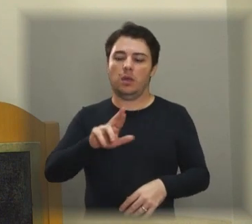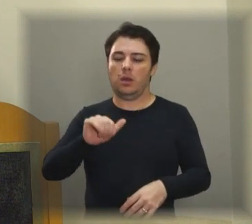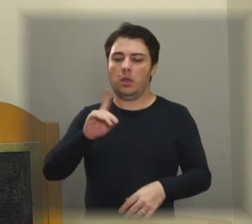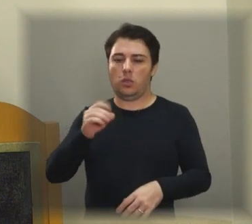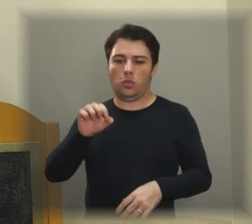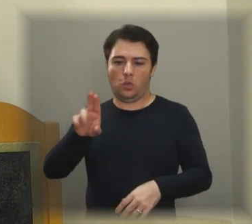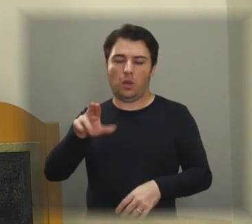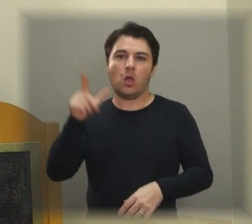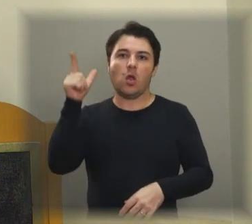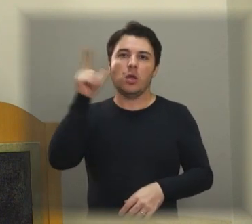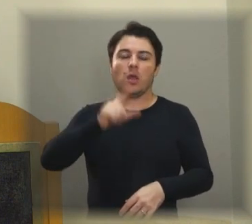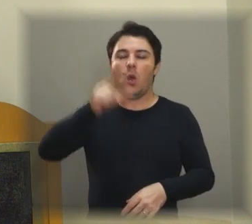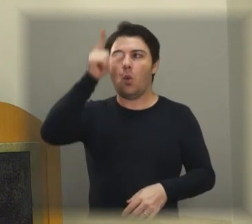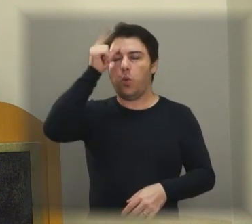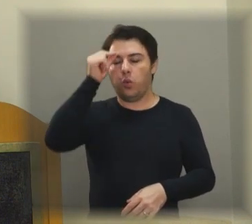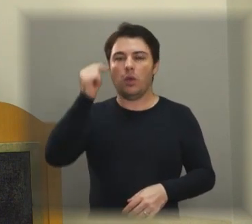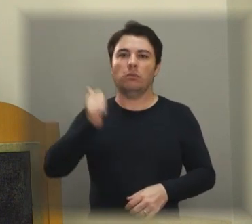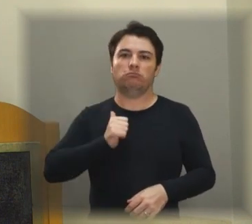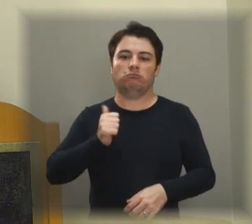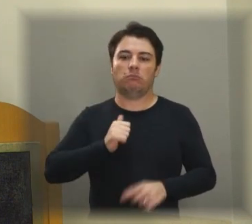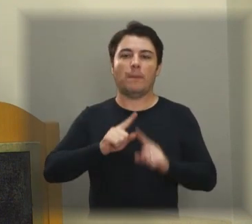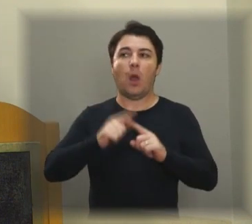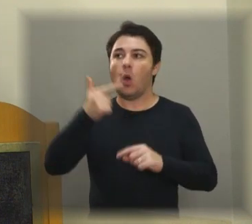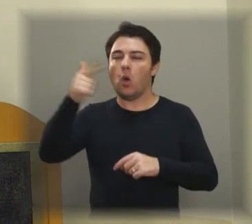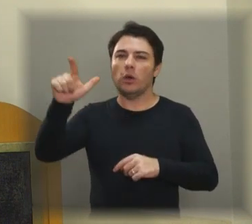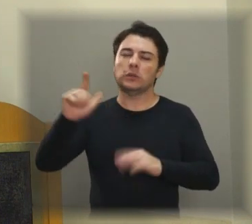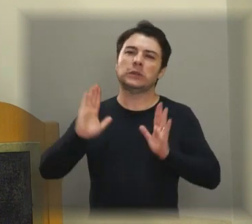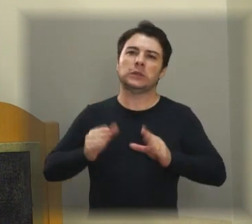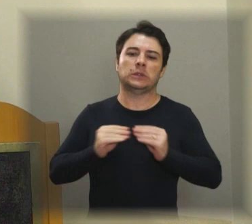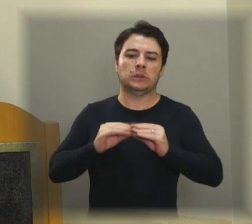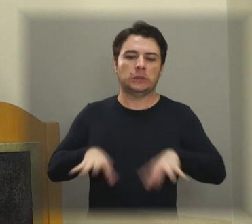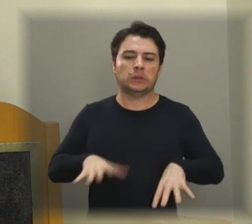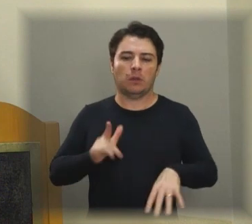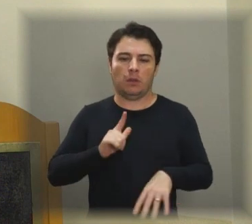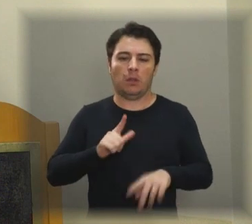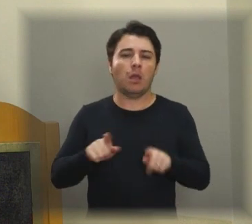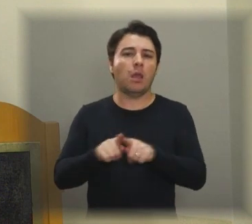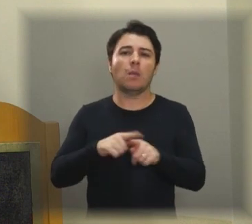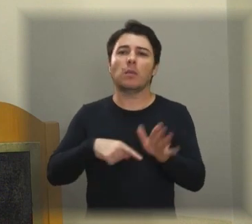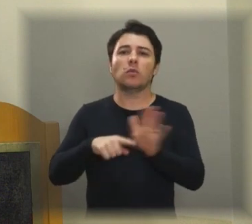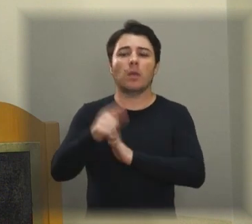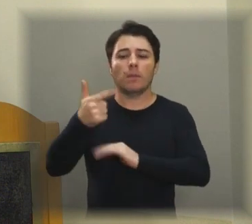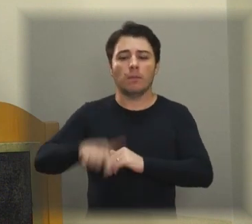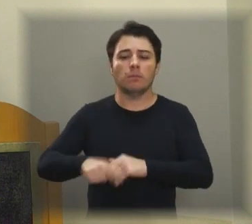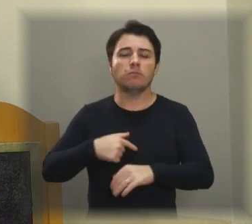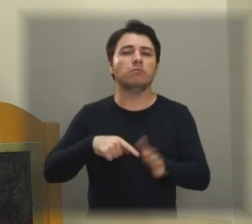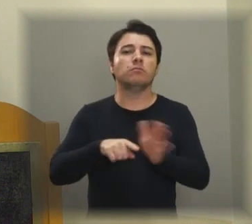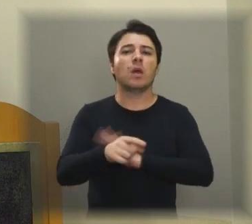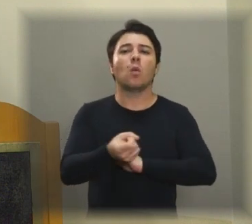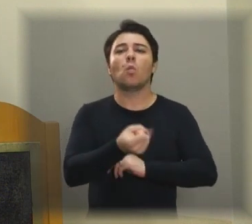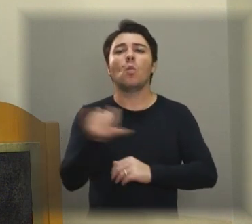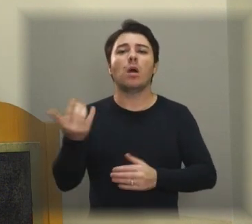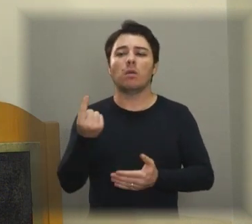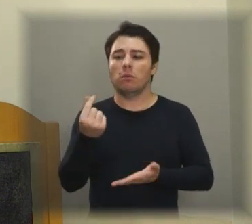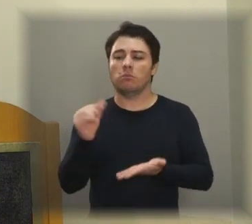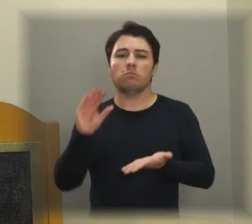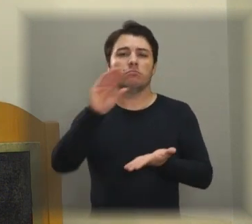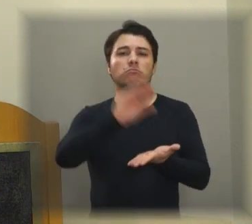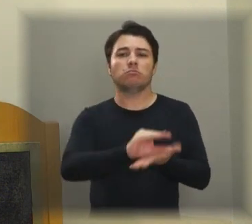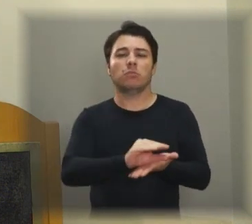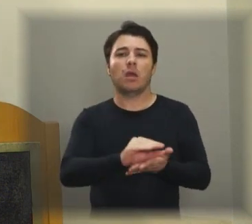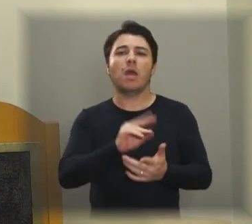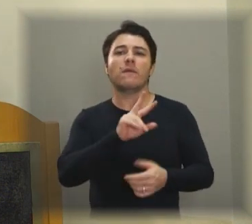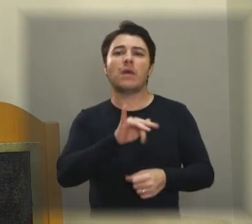conseguir se safar os outros e prejuízo enorme tá perguntar mais uma coisa qual investimento está sendo feito para